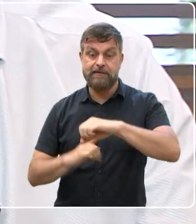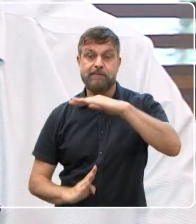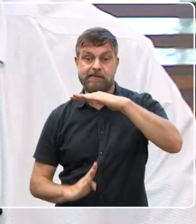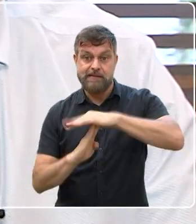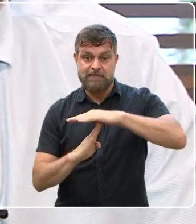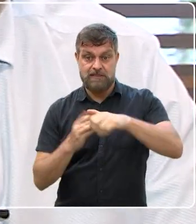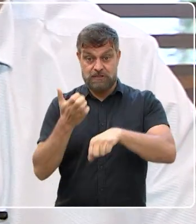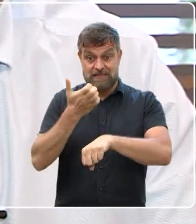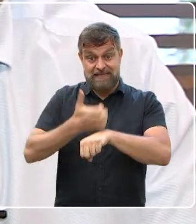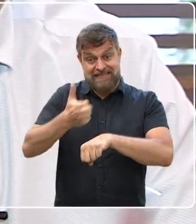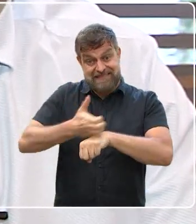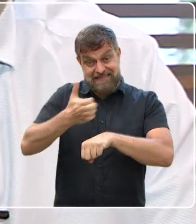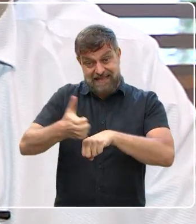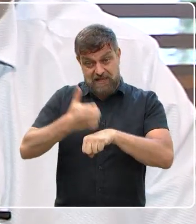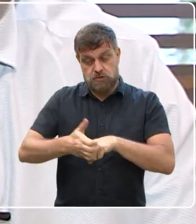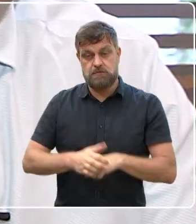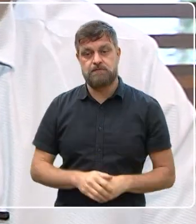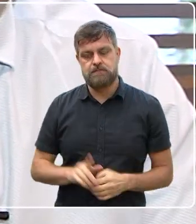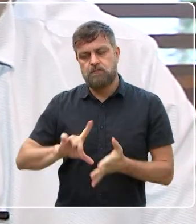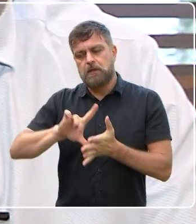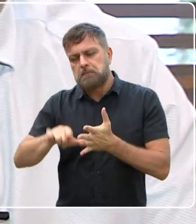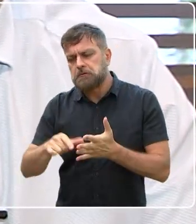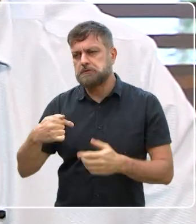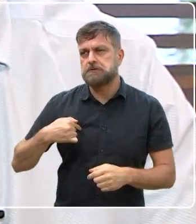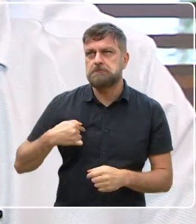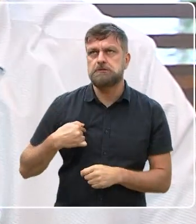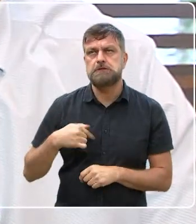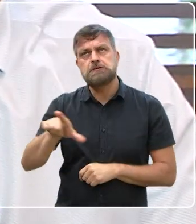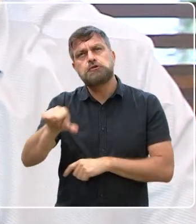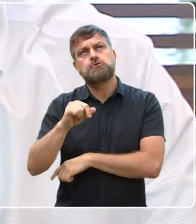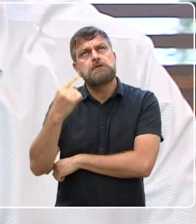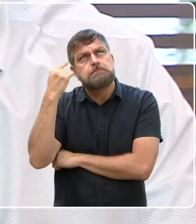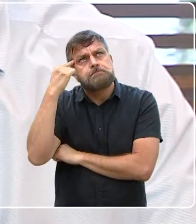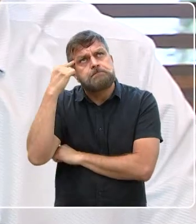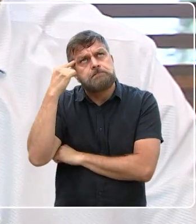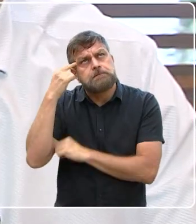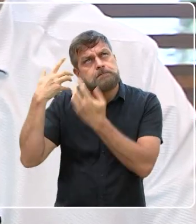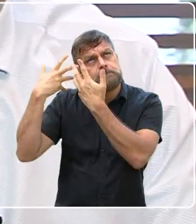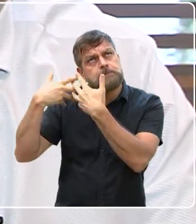de estágio. Feito isso, eu tinha então a opção de